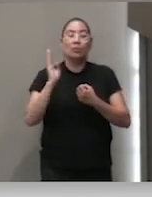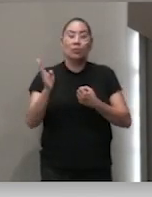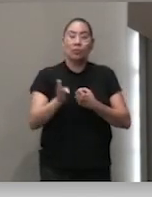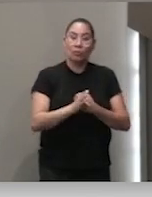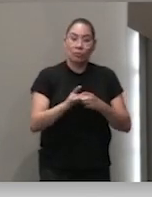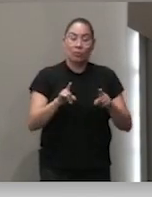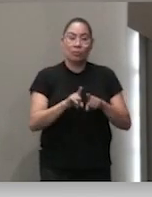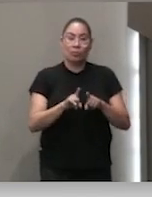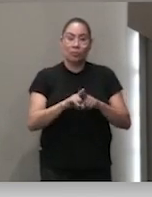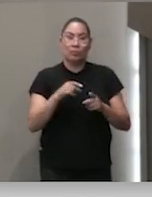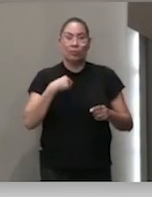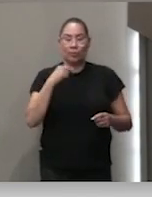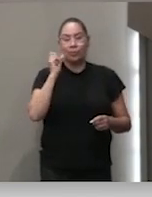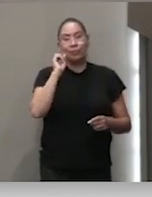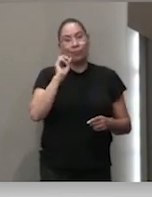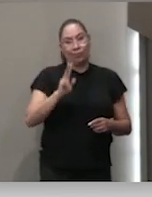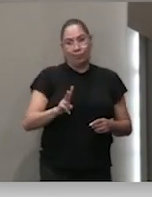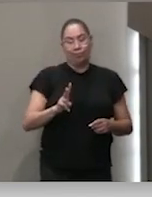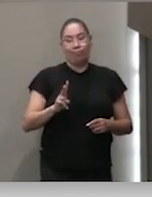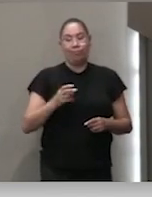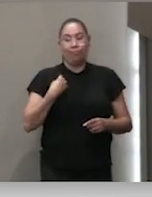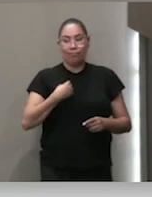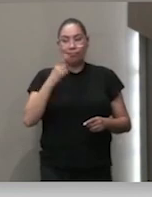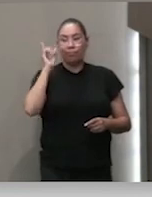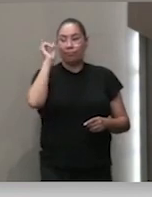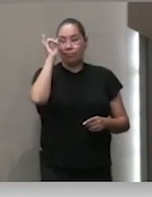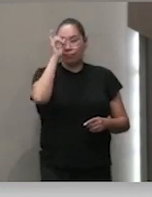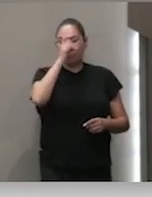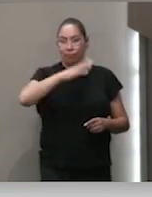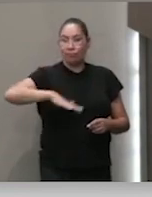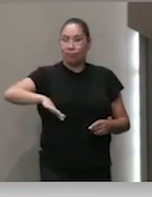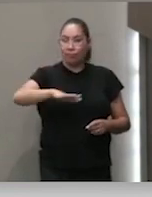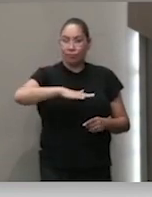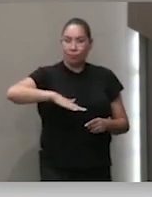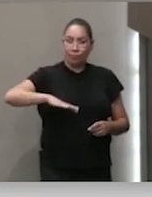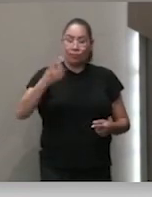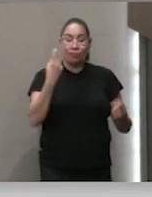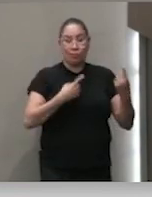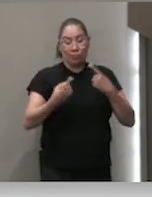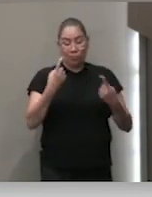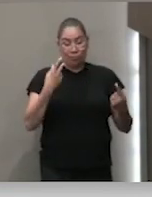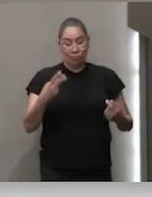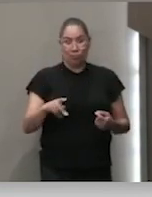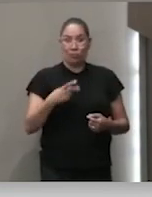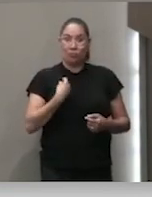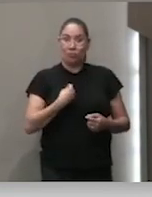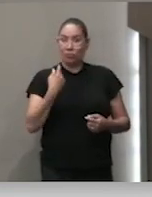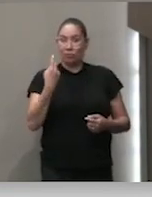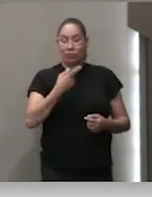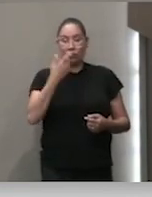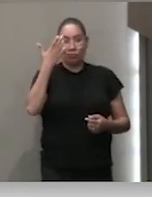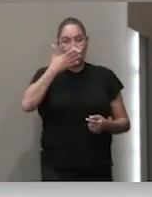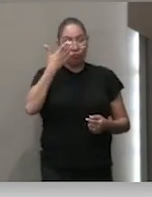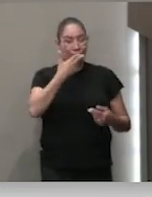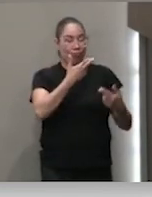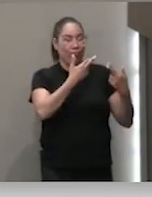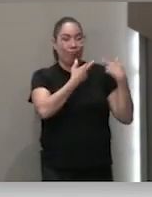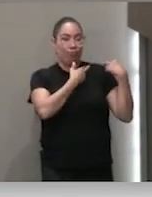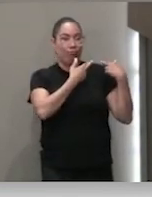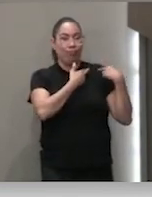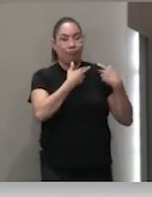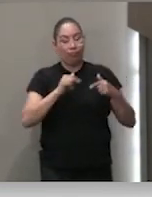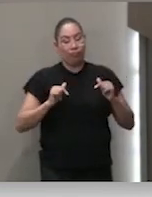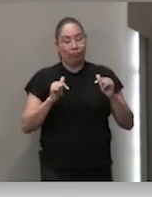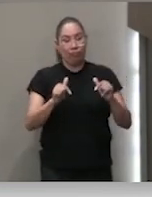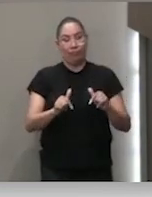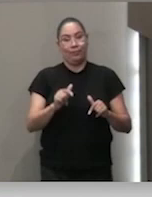cidade, e a gente vê a precariedade que ainda muitos destes estão, e a gente não vê uma responsabilidade muito